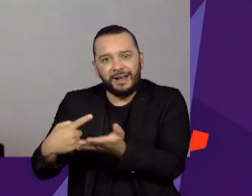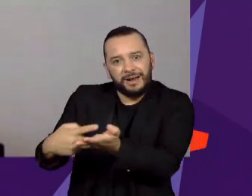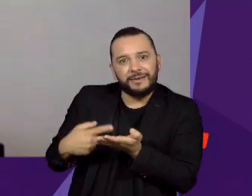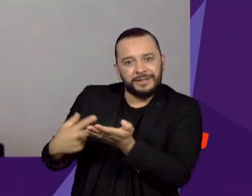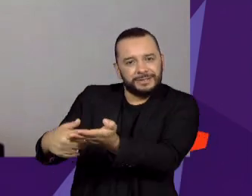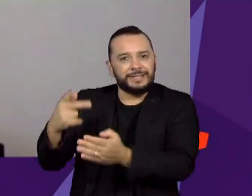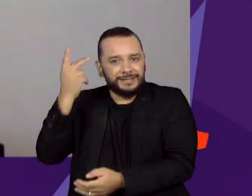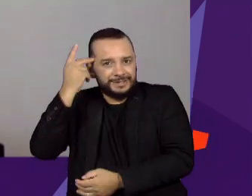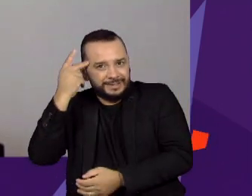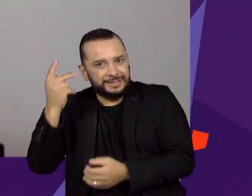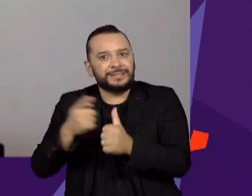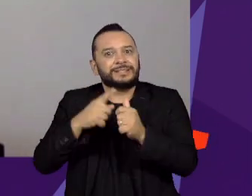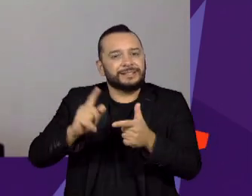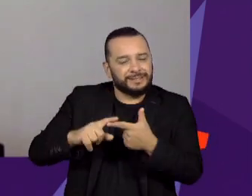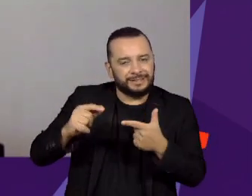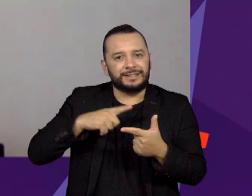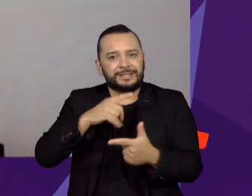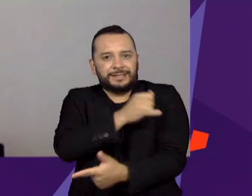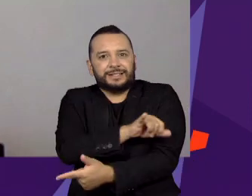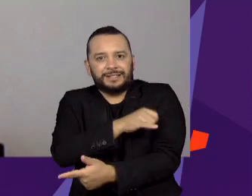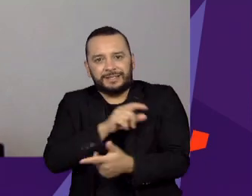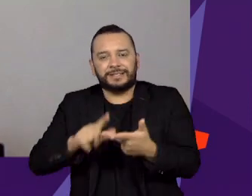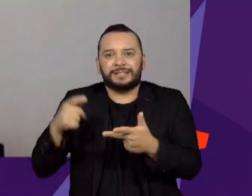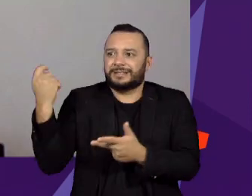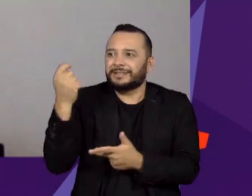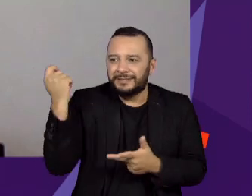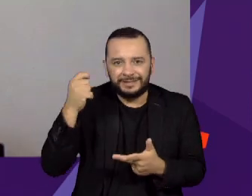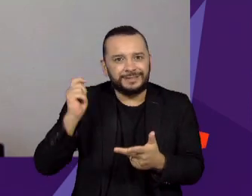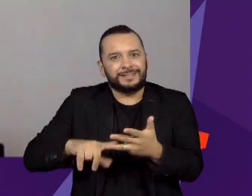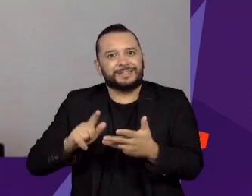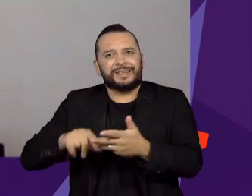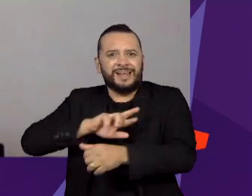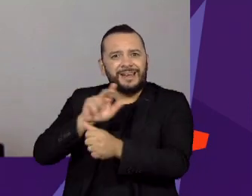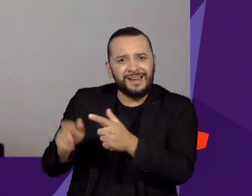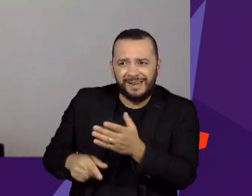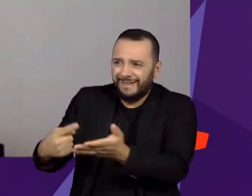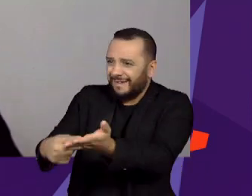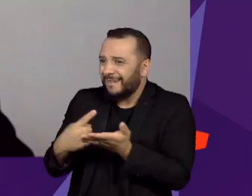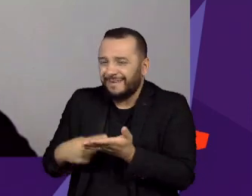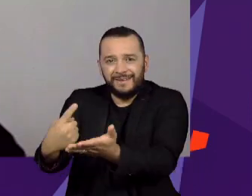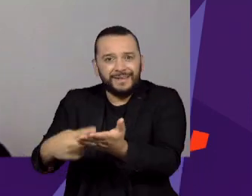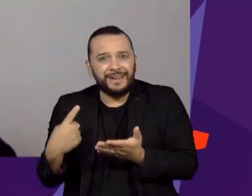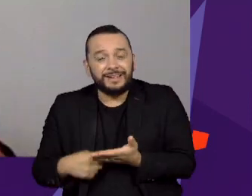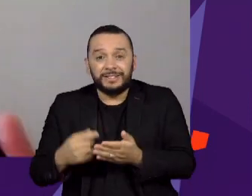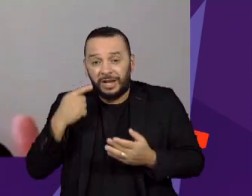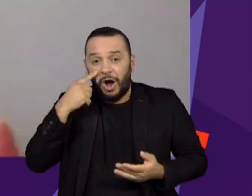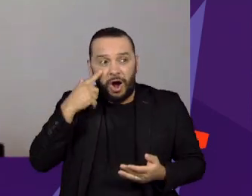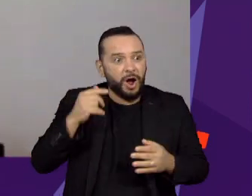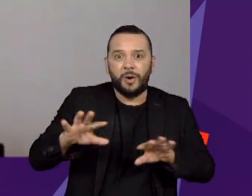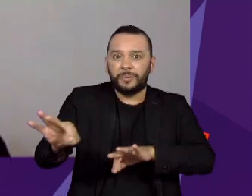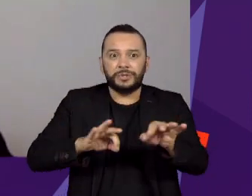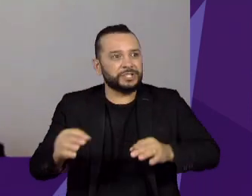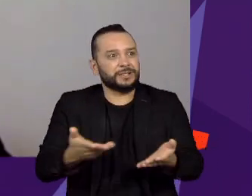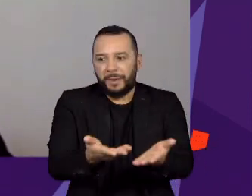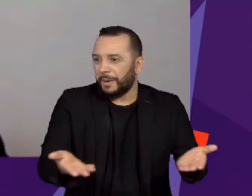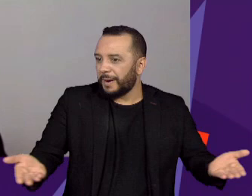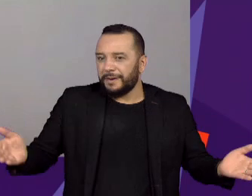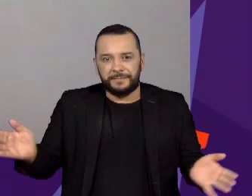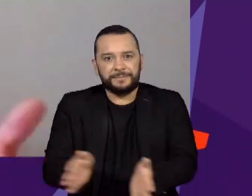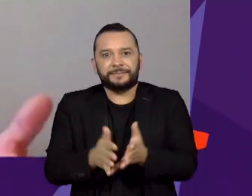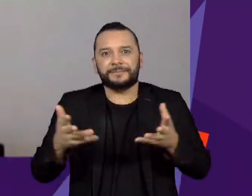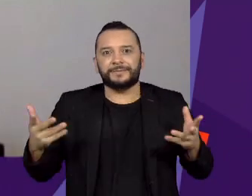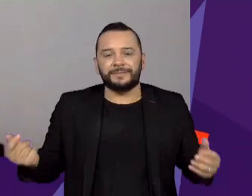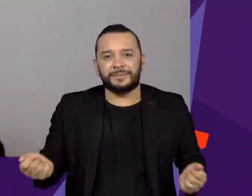do Rio Grande do Sul, com a elite brasileira de pesquisa em genética. Levei assim, achando, olha, isso daqui é maravilhoso,